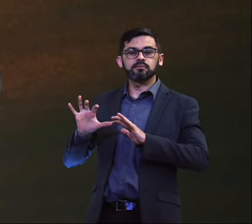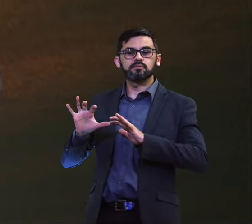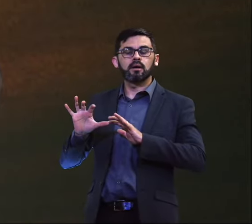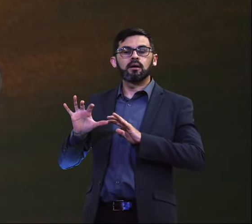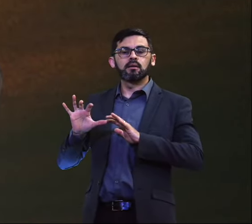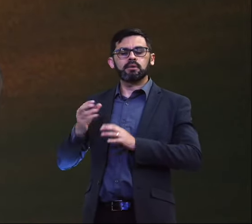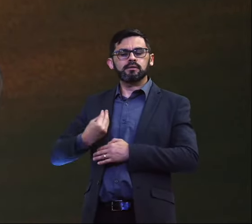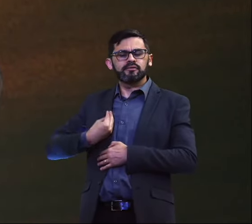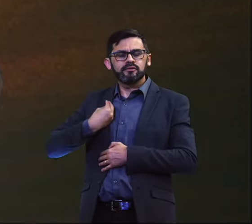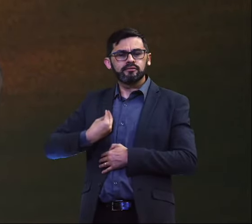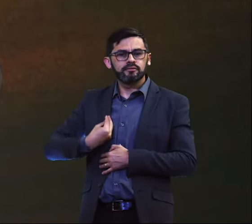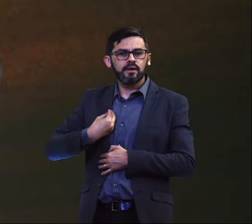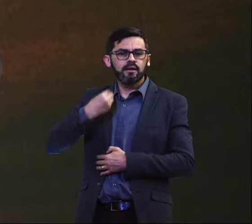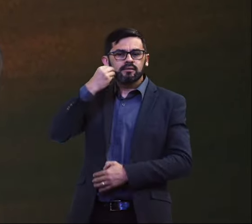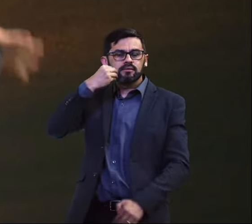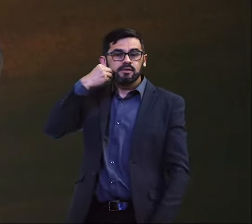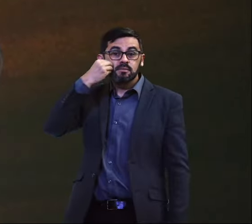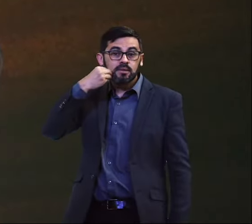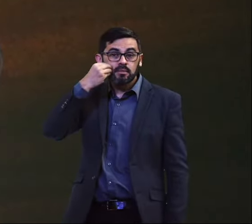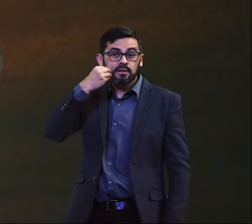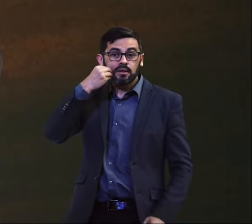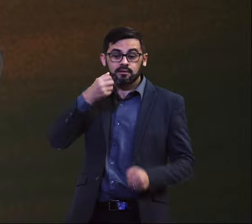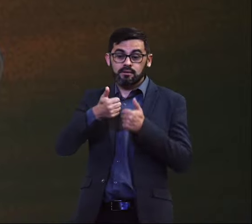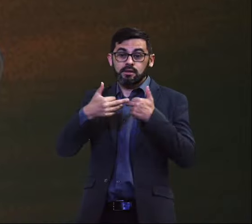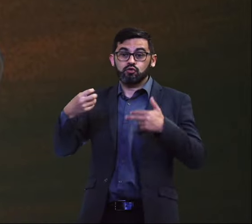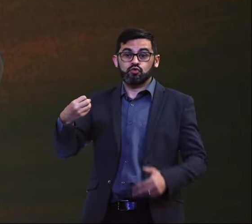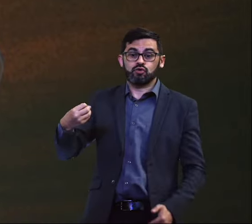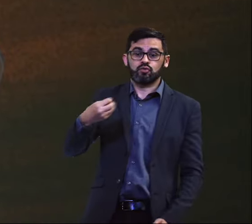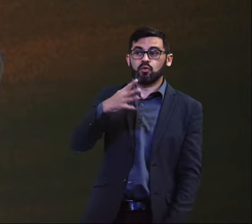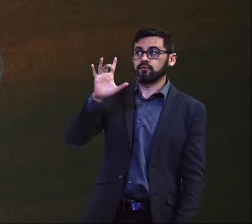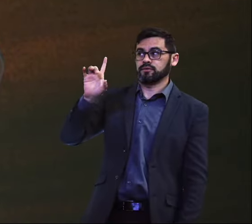para viver o inédito de Deus?